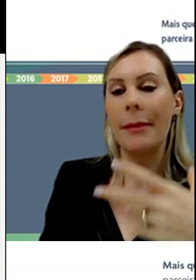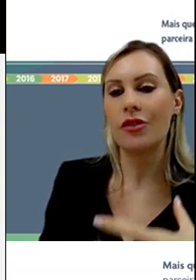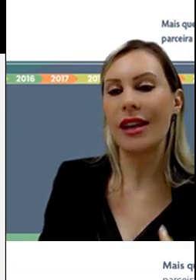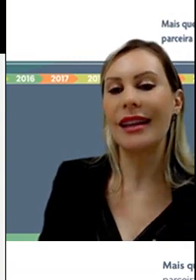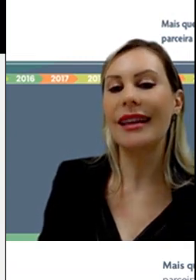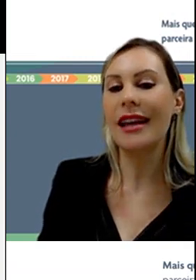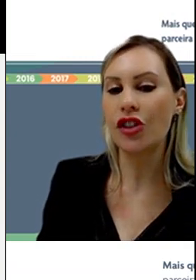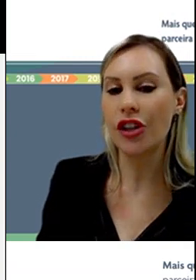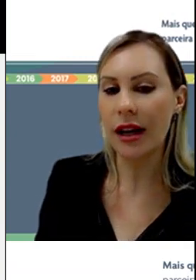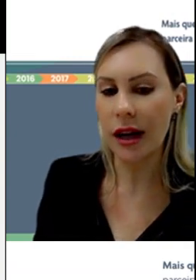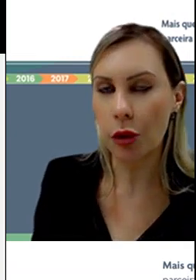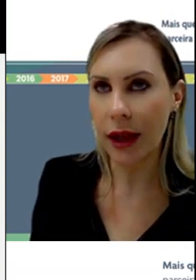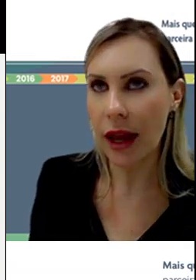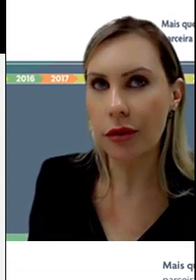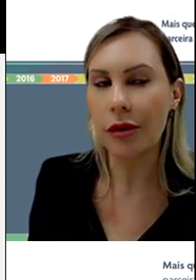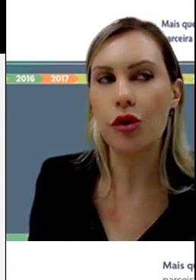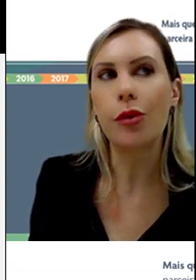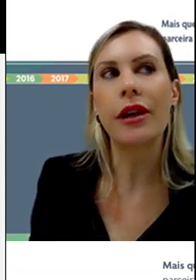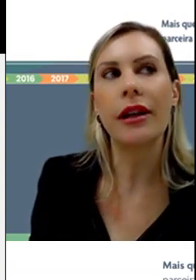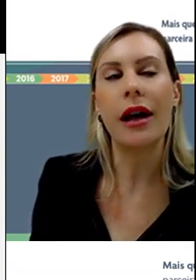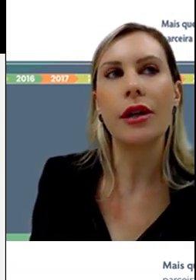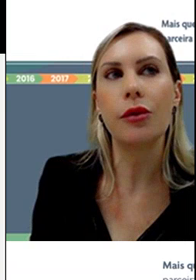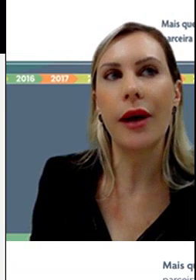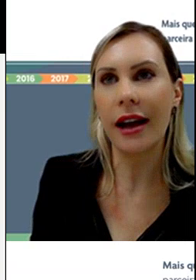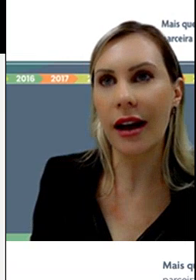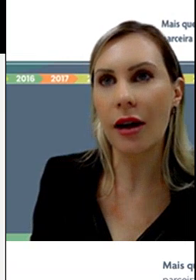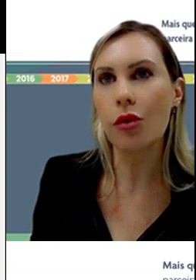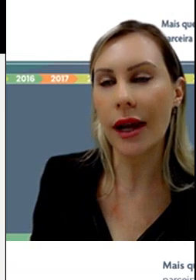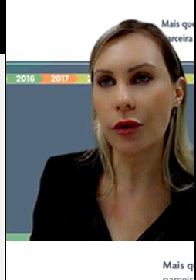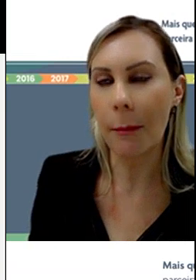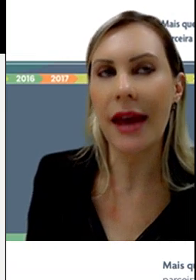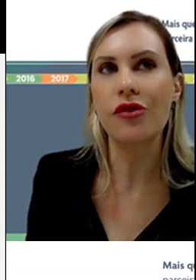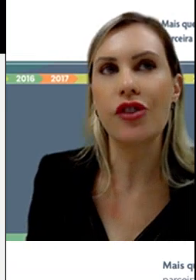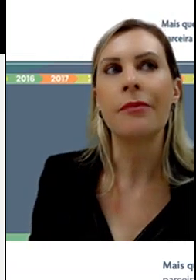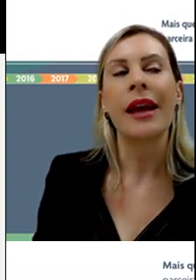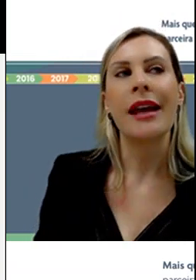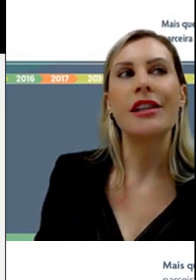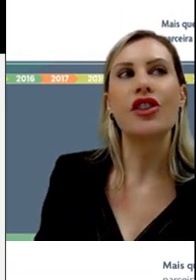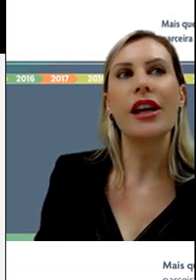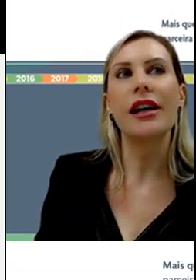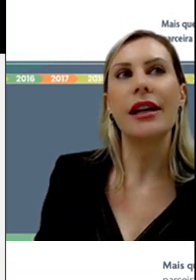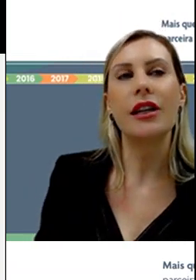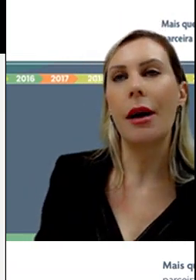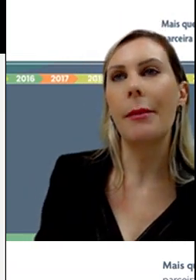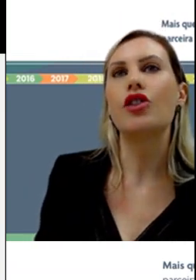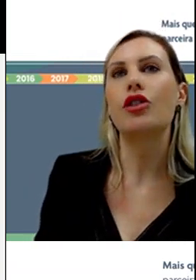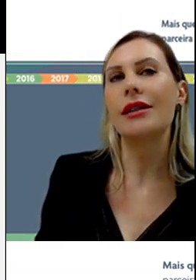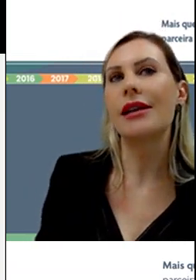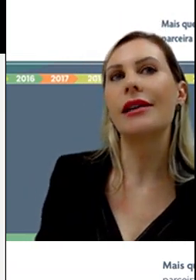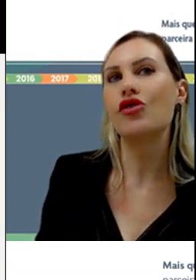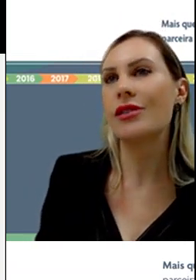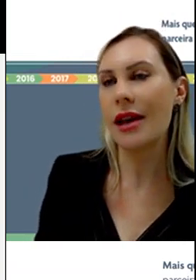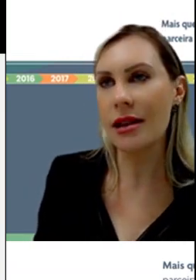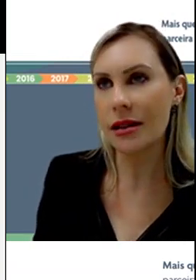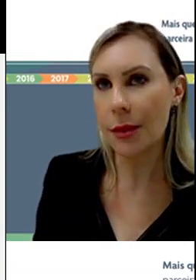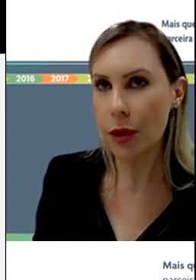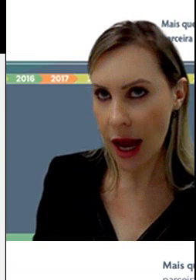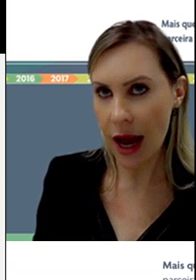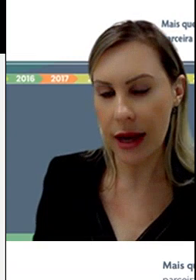ou uma média que nem chega ao teto, vamos supor que na hora do RH calcular a tua média, ele chega ali numa média atualizada